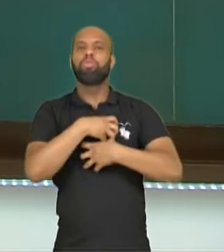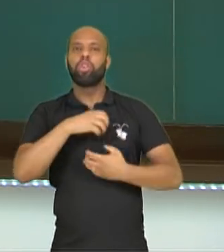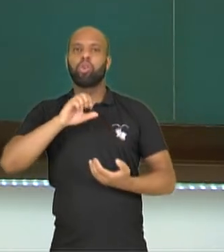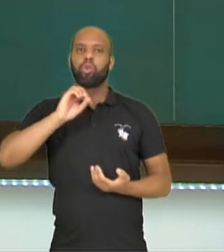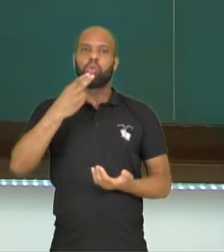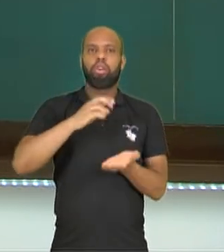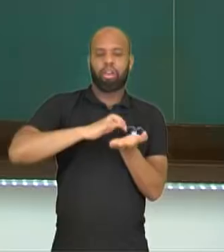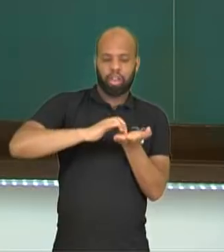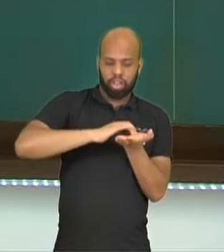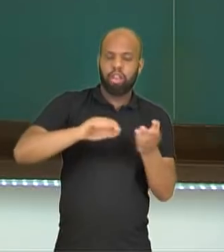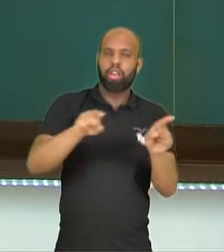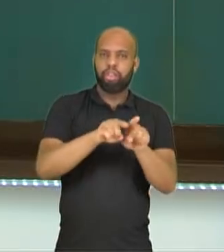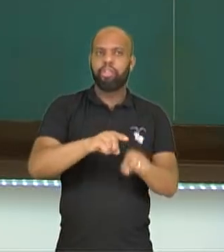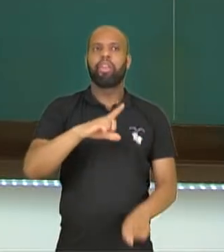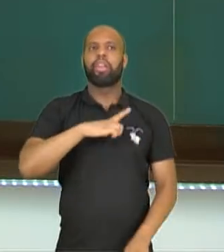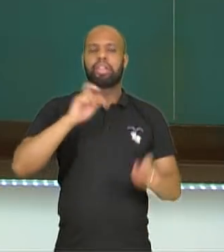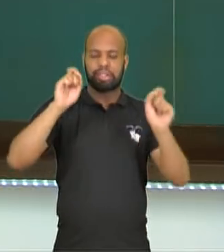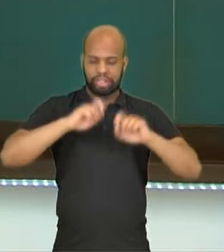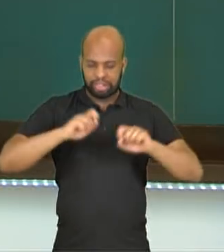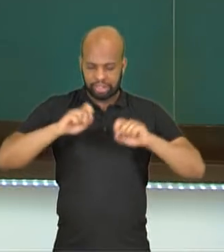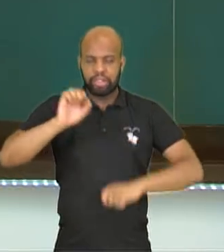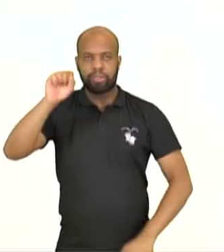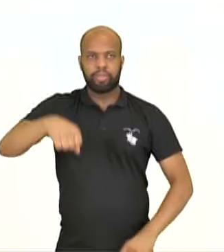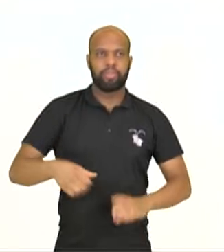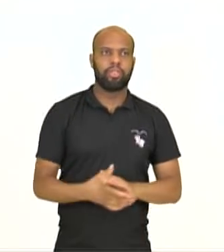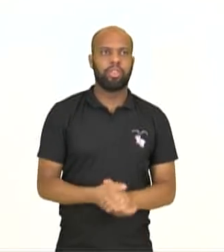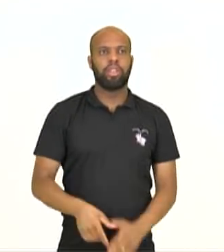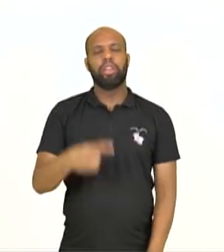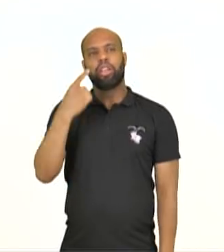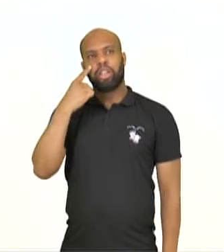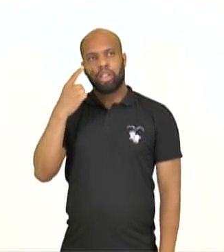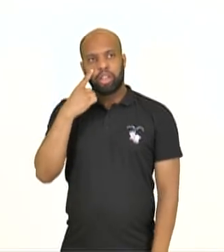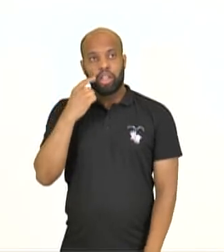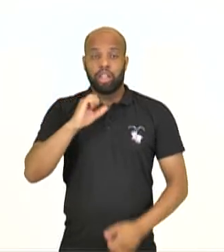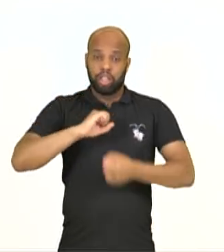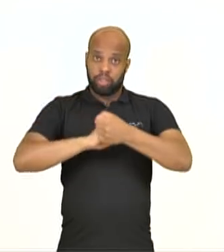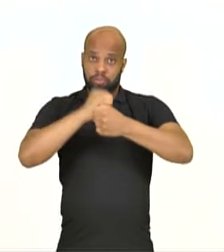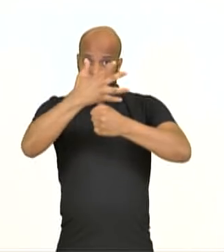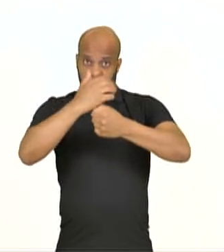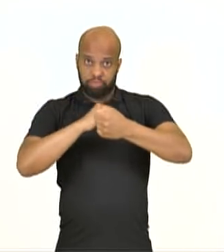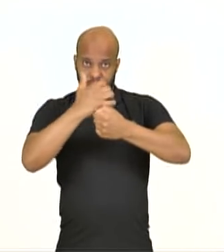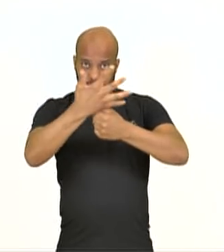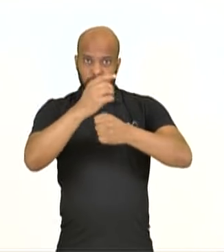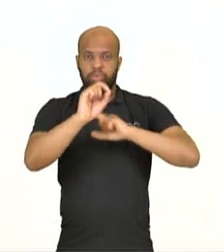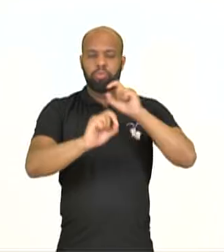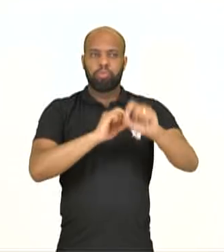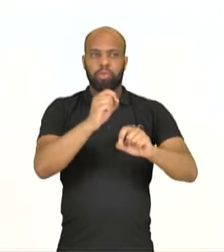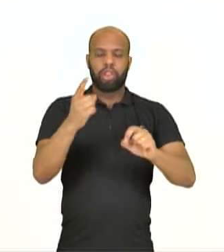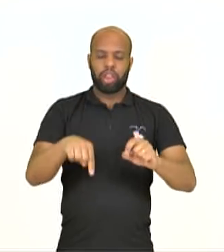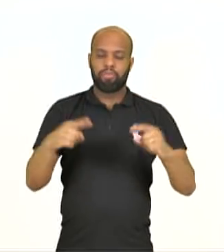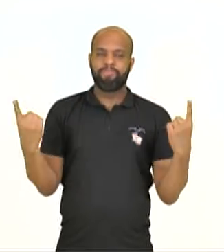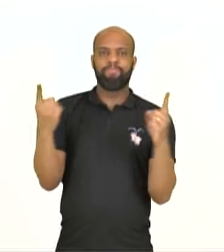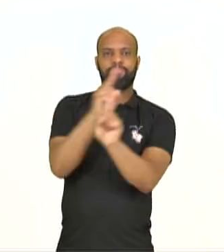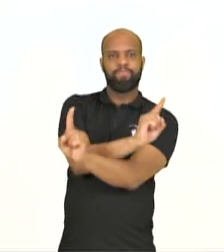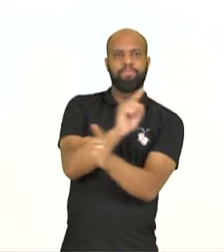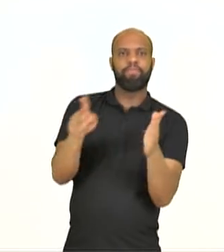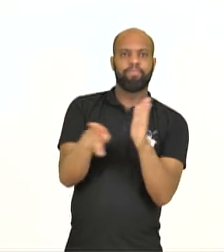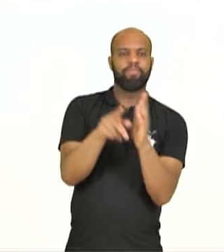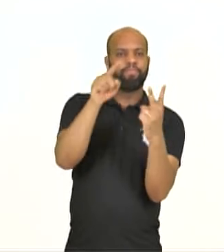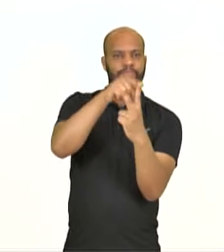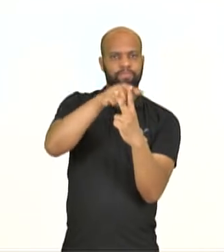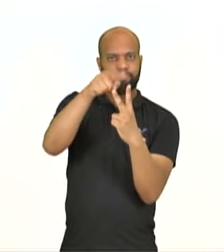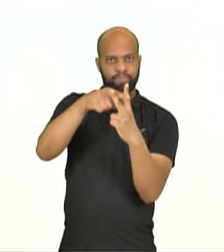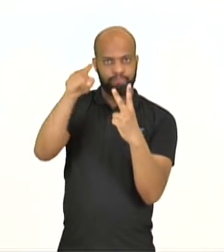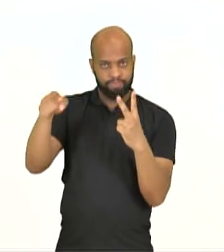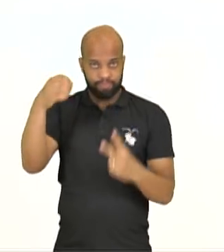calculadora? Tem sim. Vamos lá. A potência é a operação contrária da